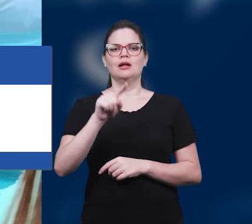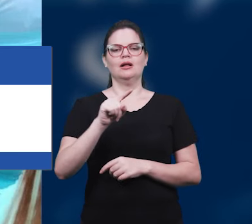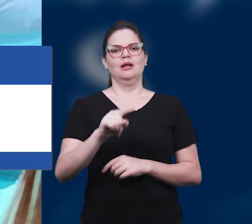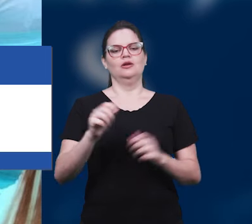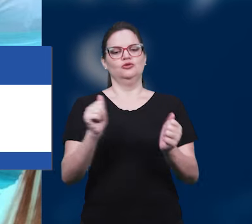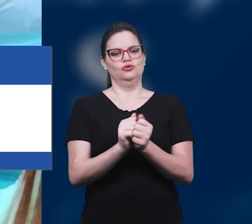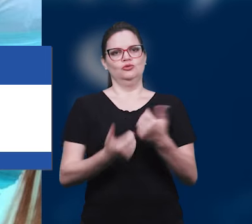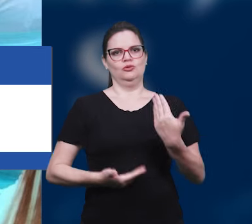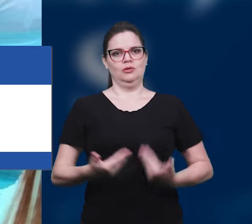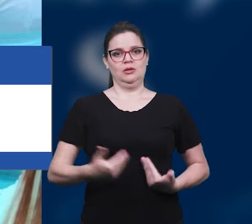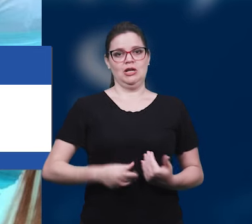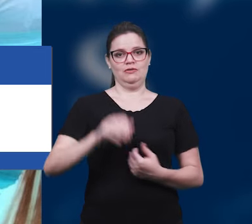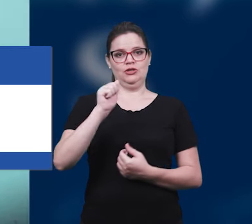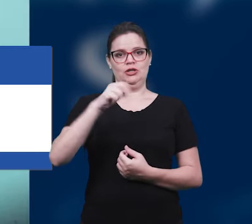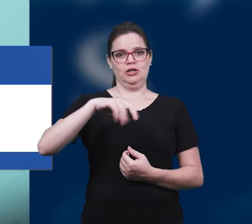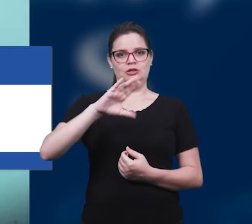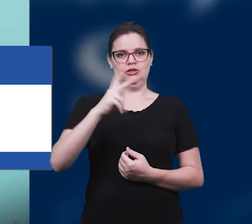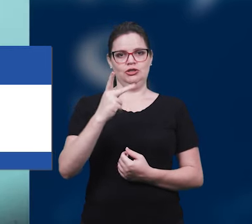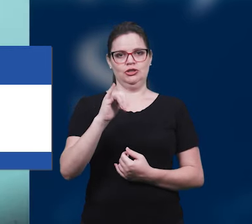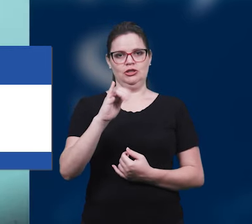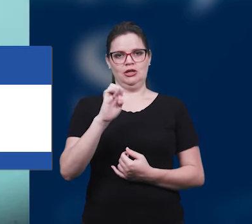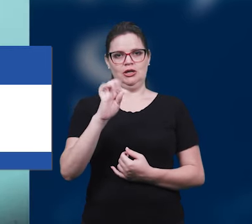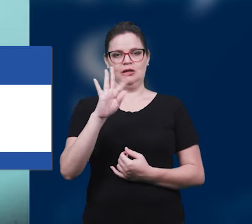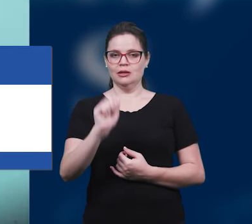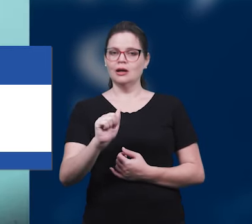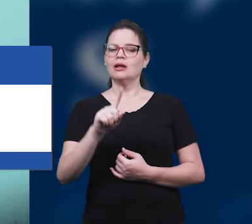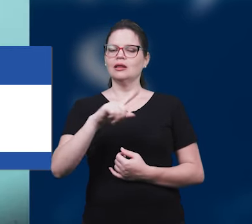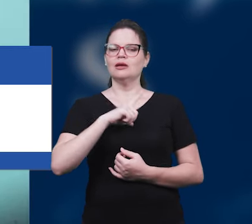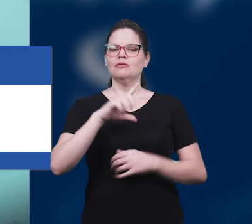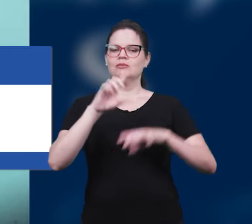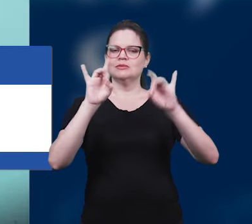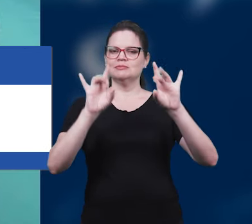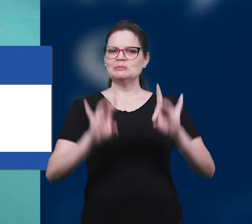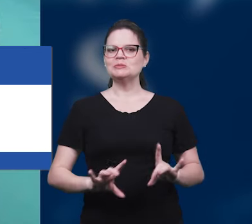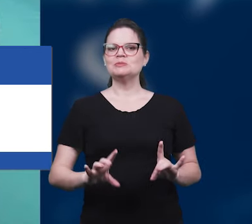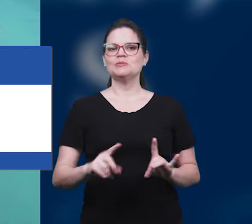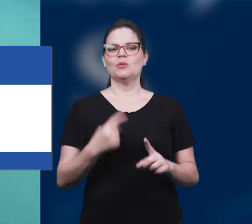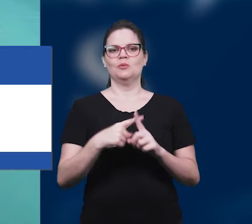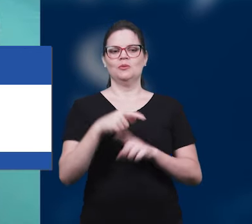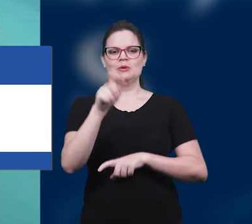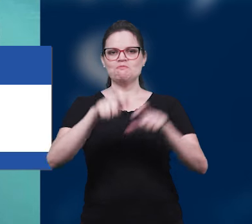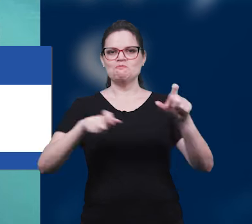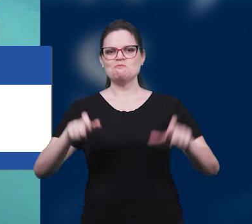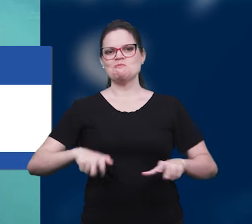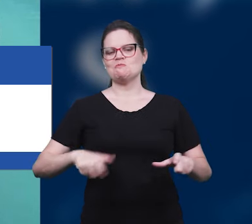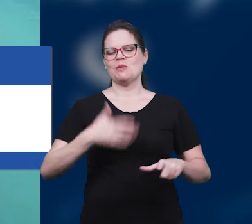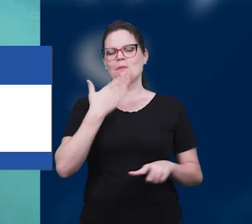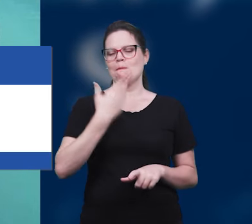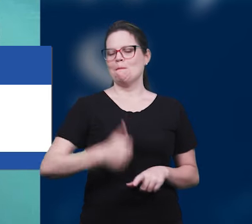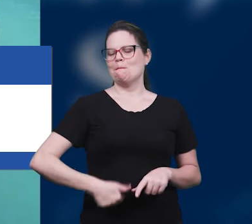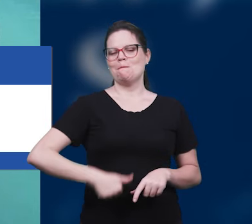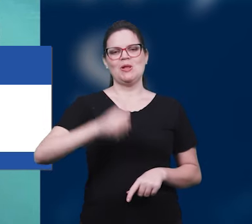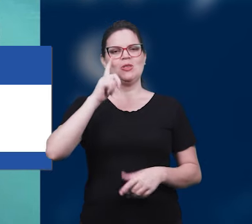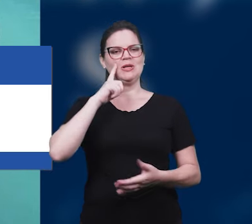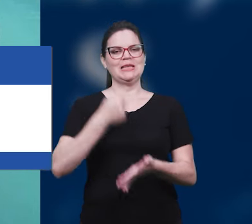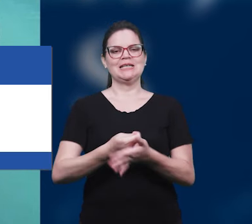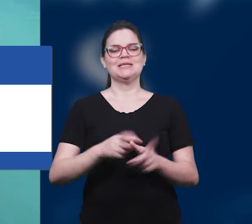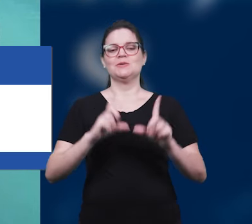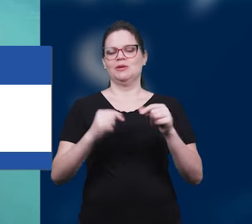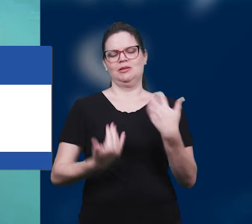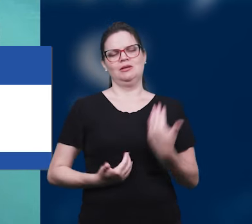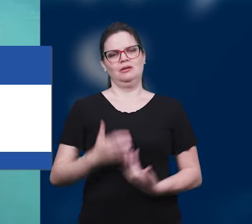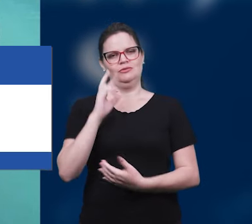Anchieta o momento especial na economia de Deus vidas fizeram a melhor escolha que é servir ao